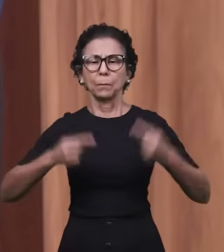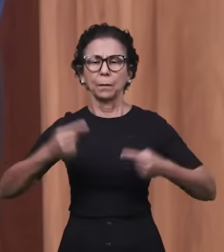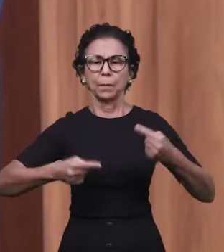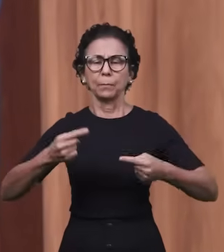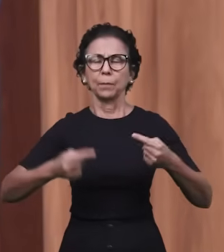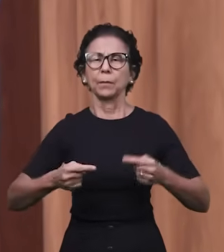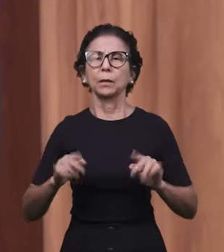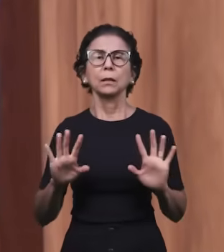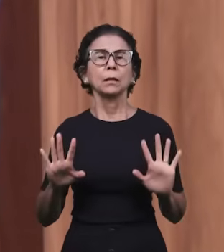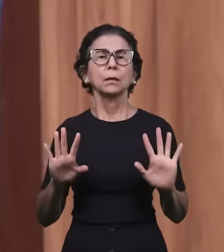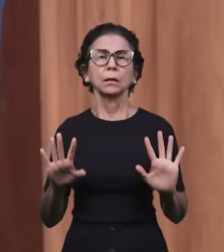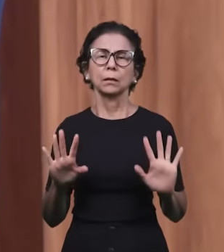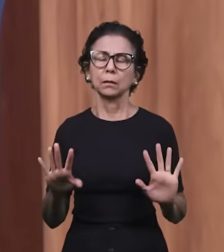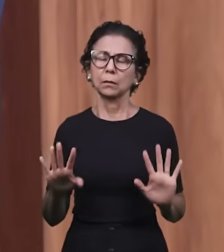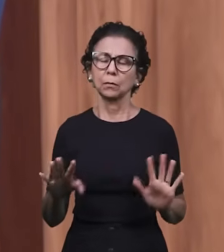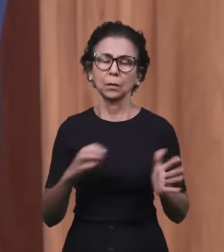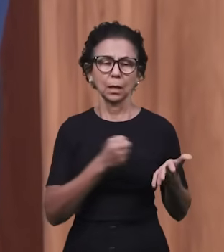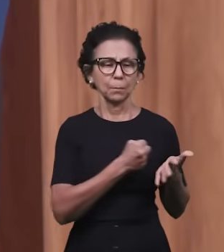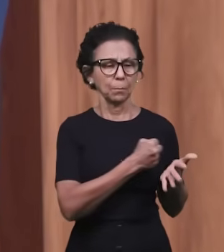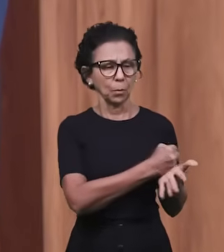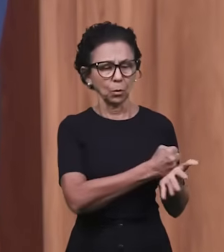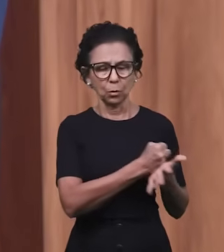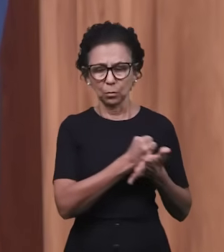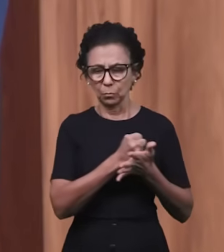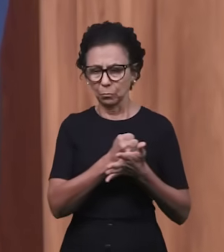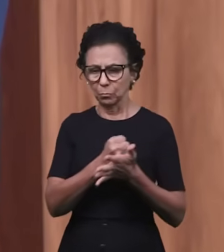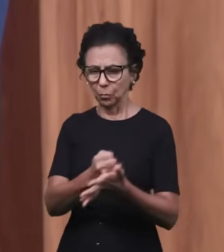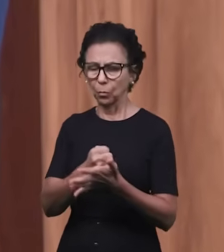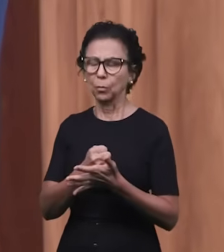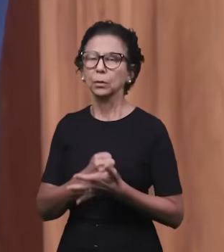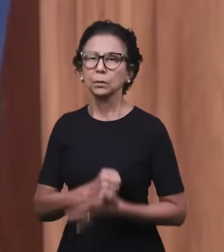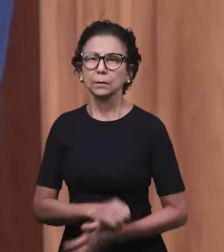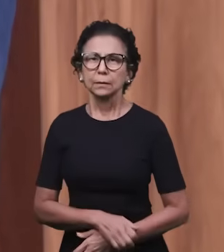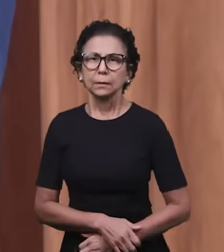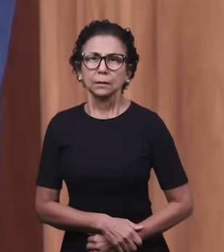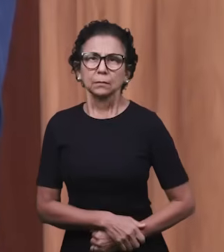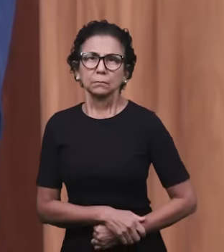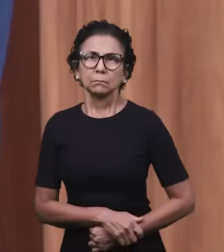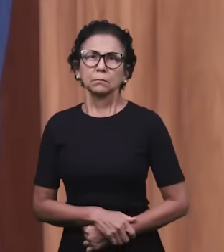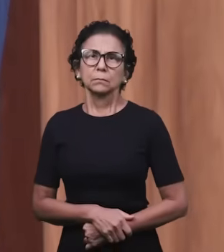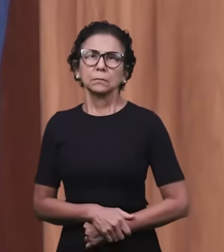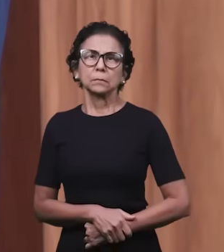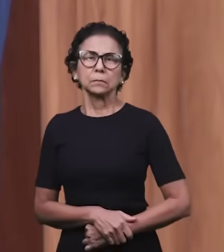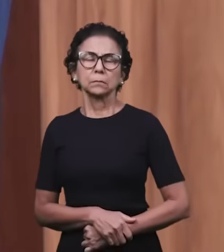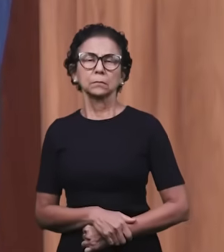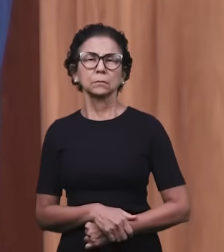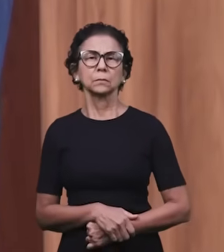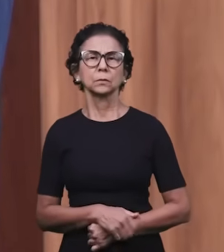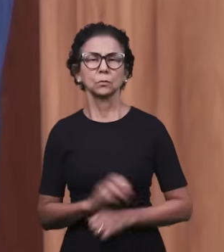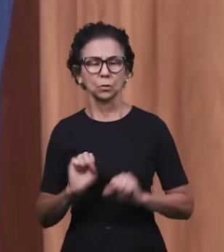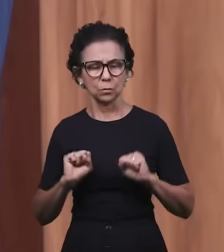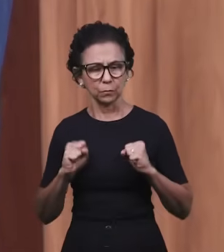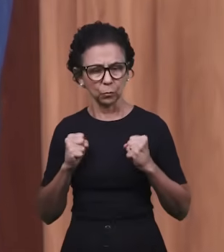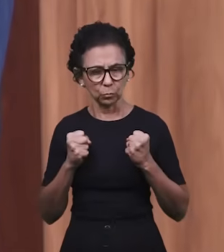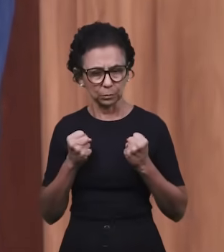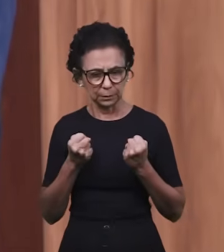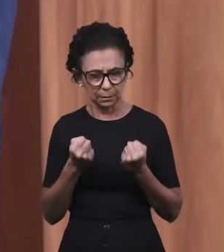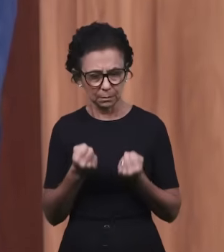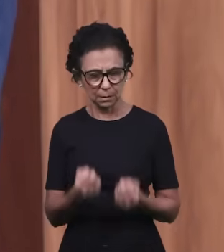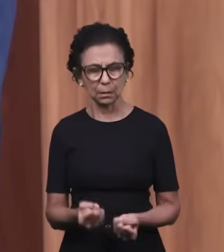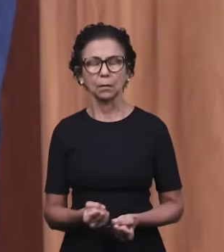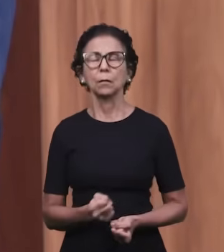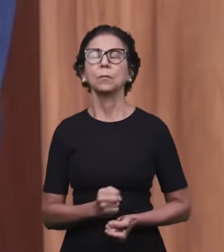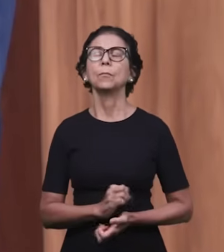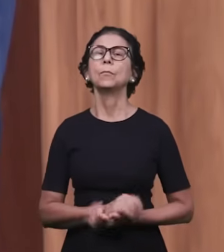pelo contrário, é uma cooperação onde todos cooperamos o máximo para